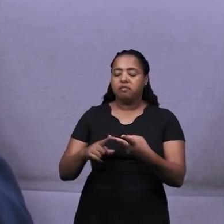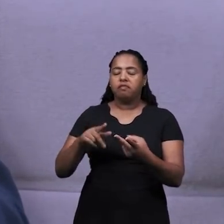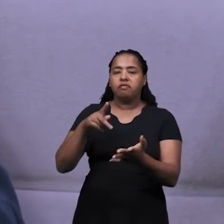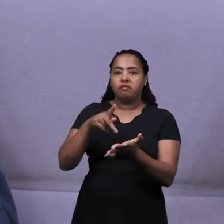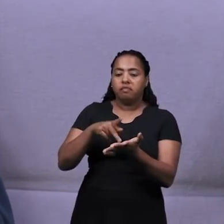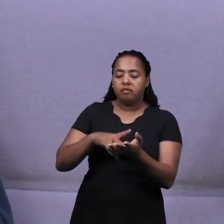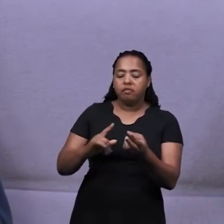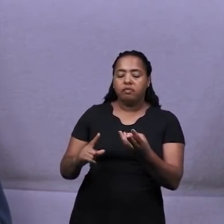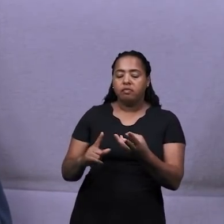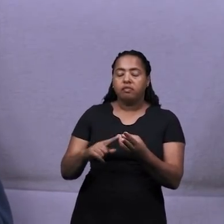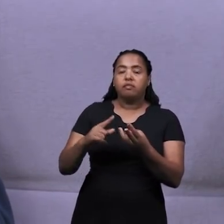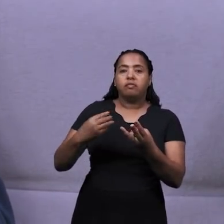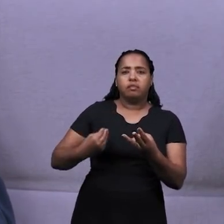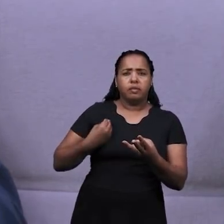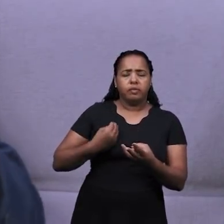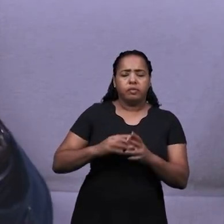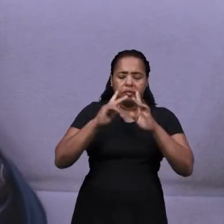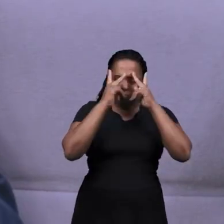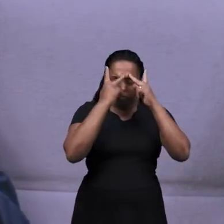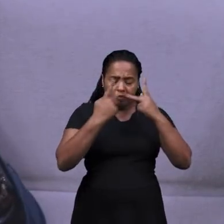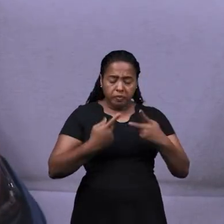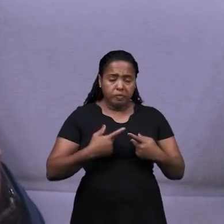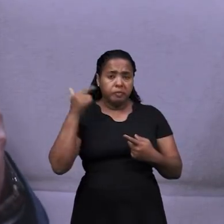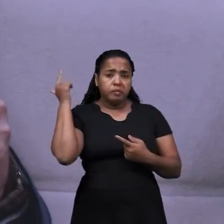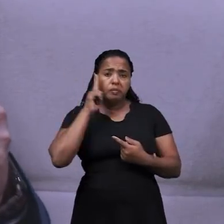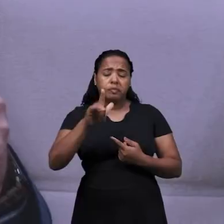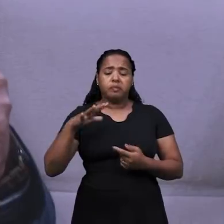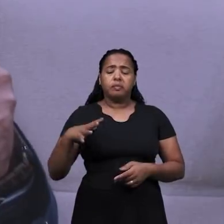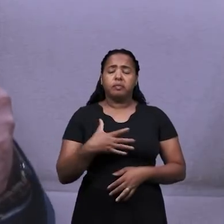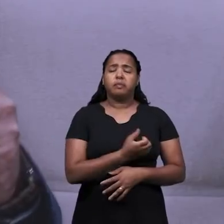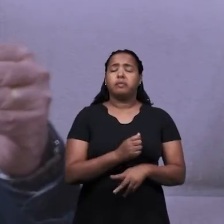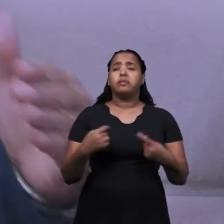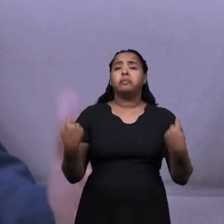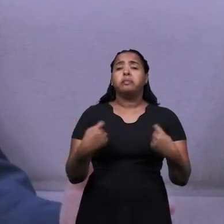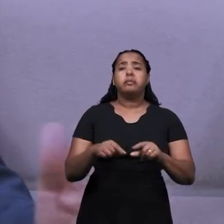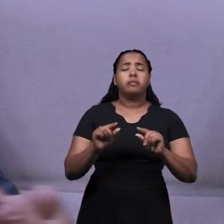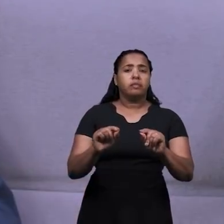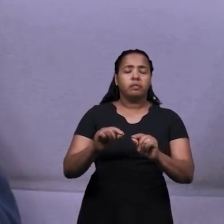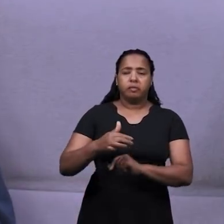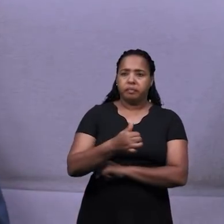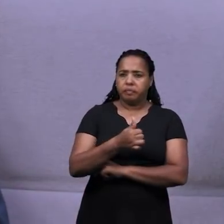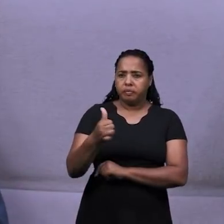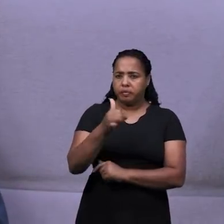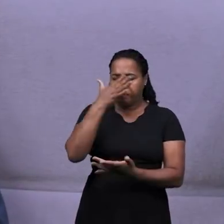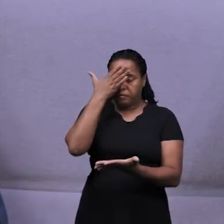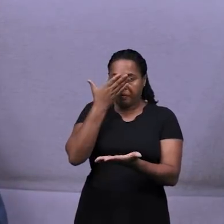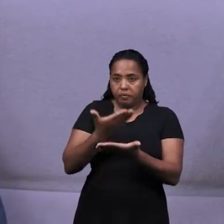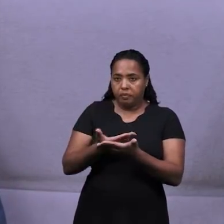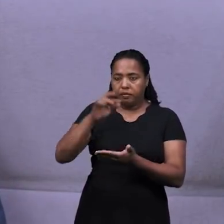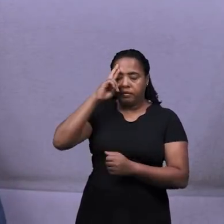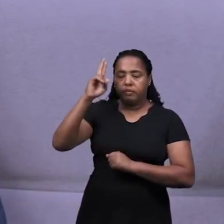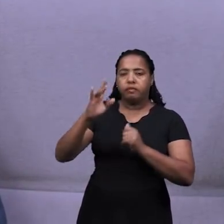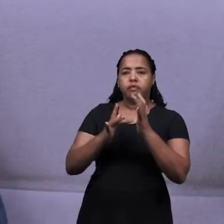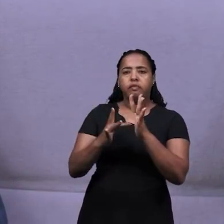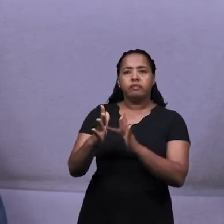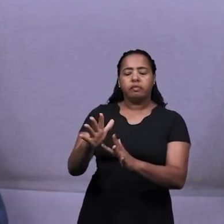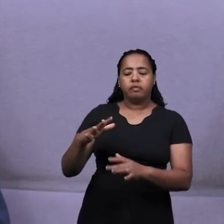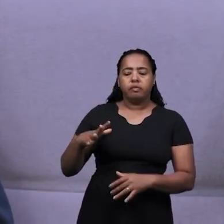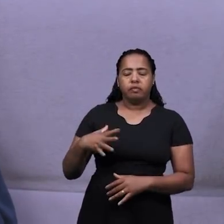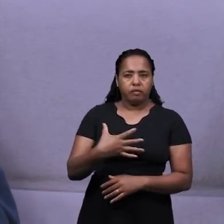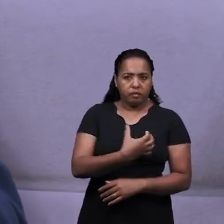receber a salvação, ele precisa primeiro crer em Jesus como